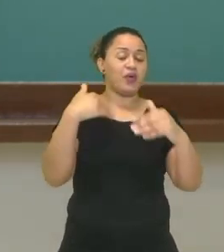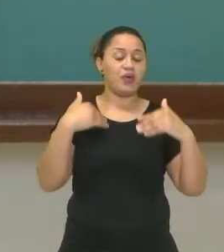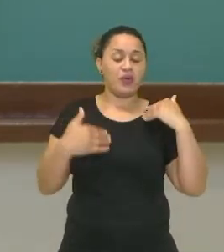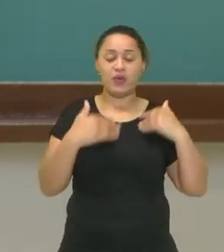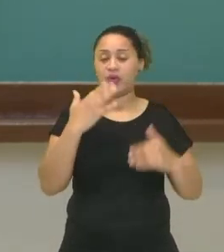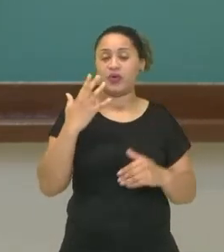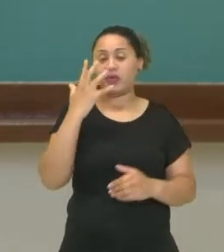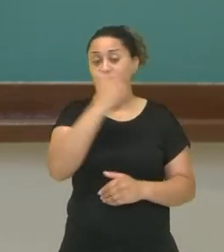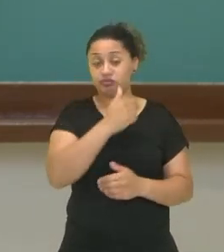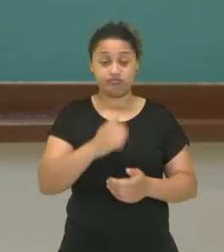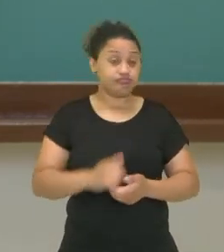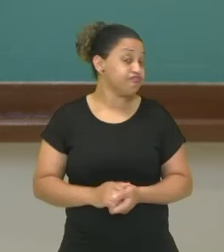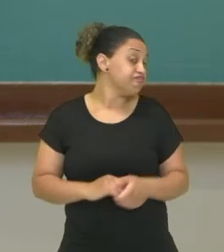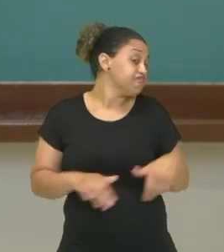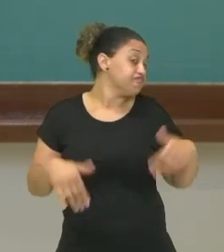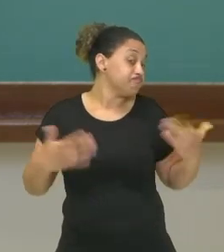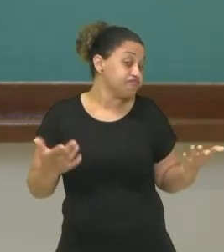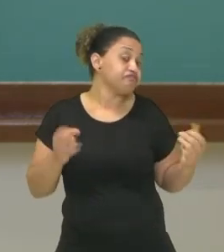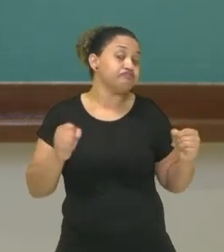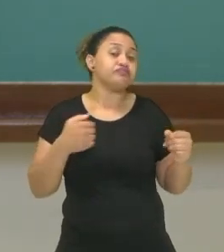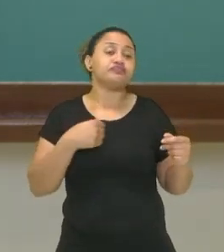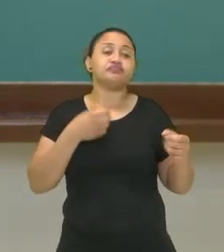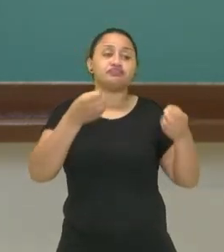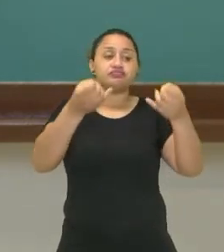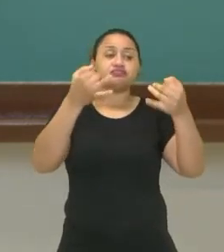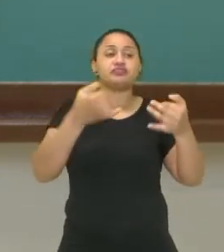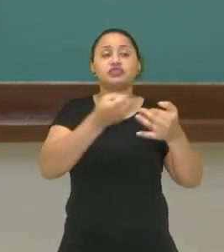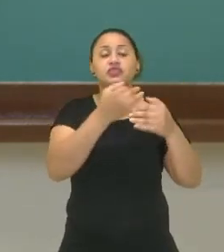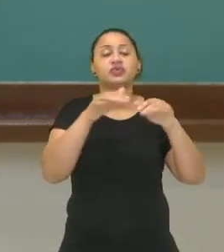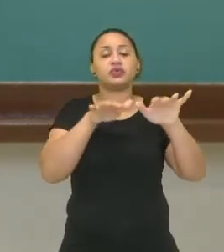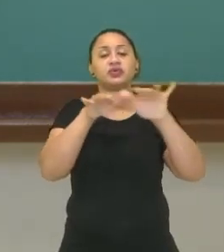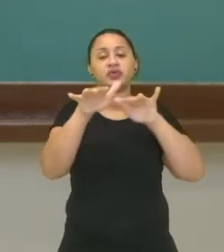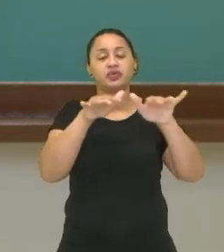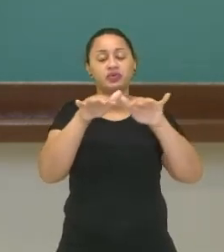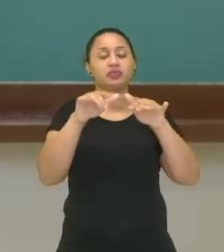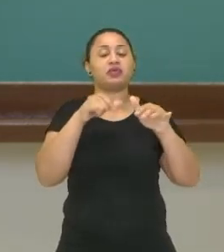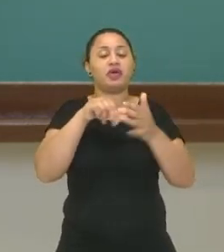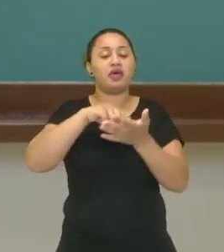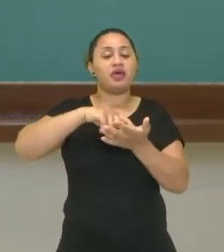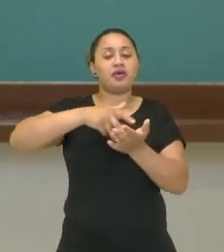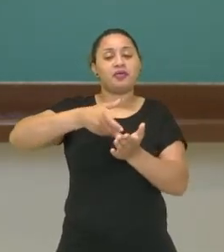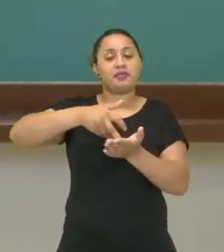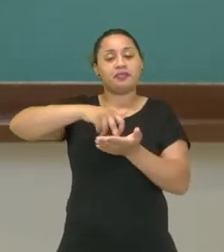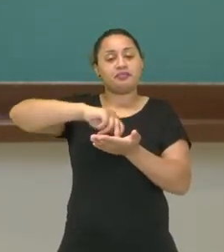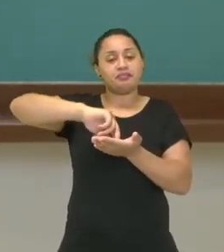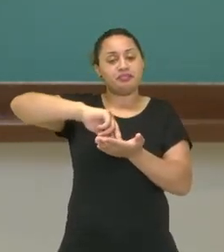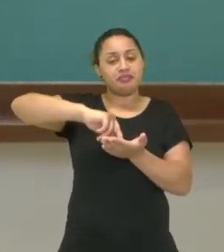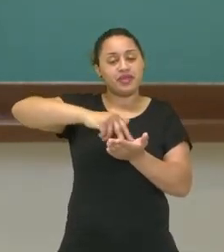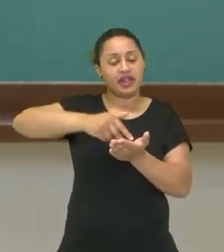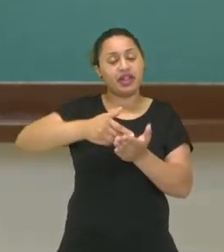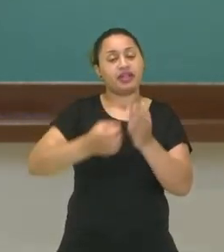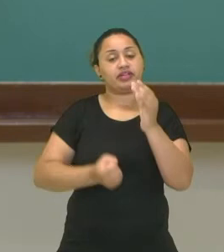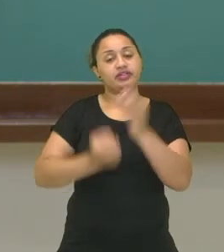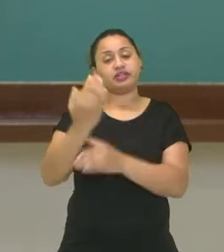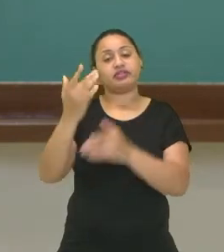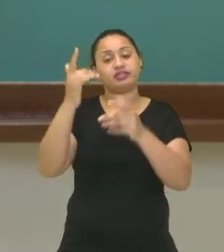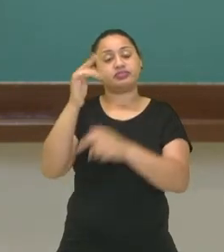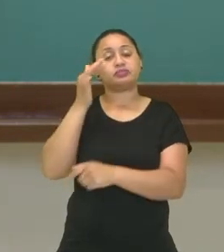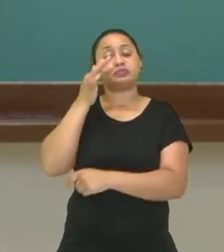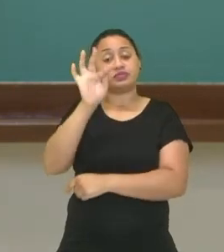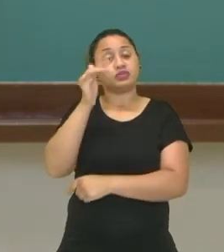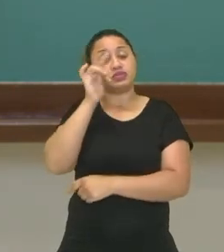podemos citar aí movimentos plásticos, o balé, né? O balé foi inventado lá na França e a gente